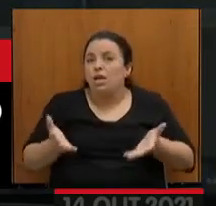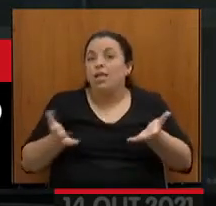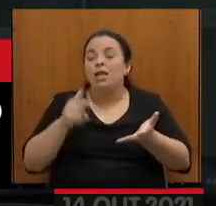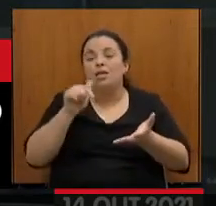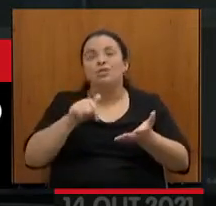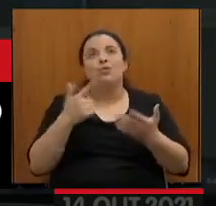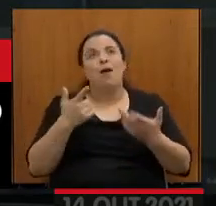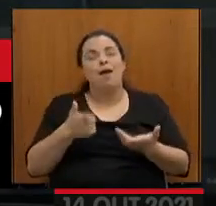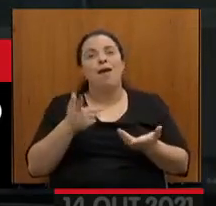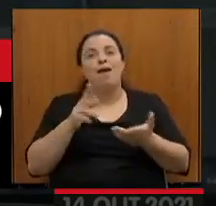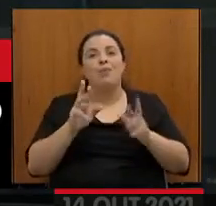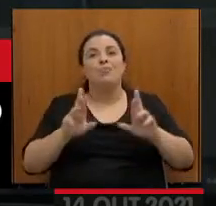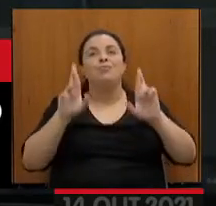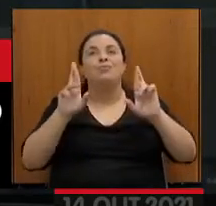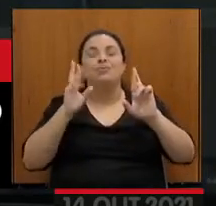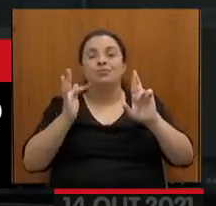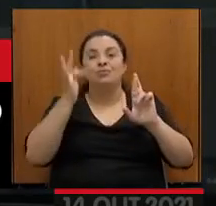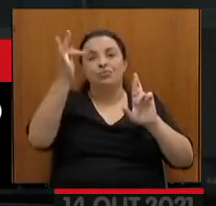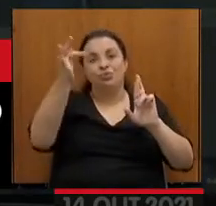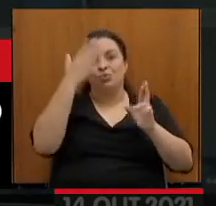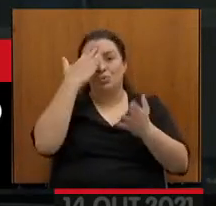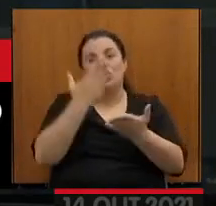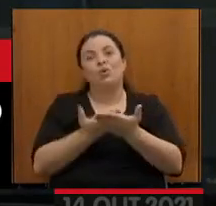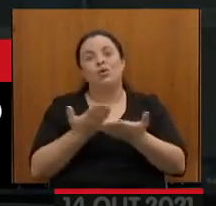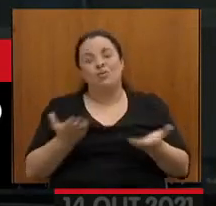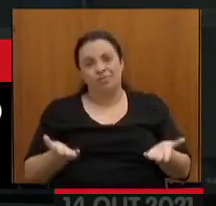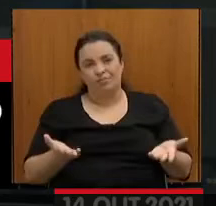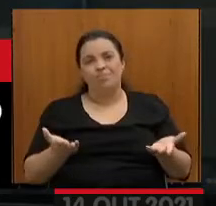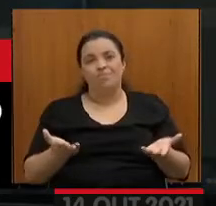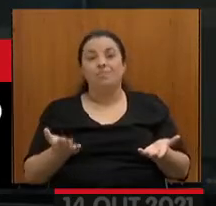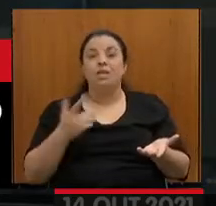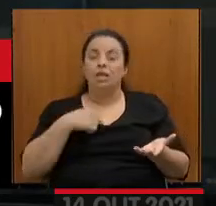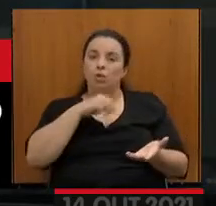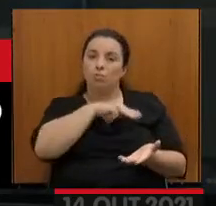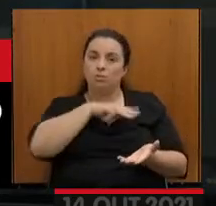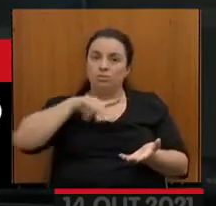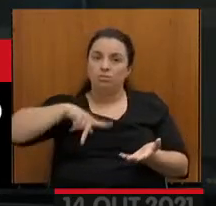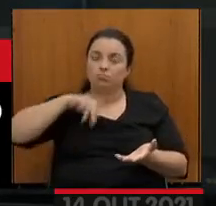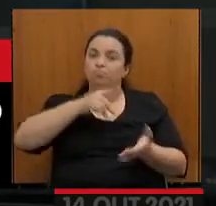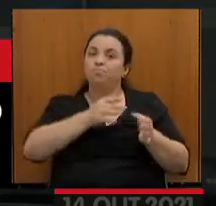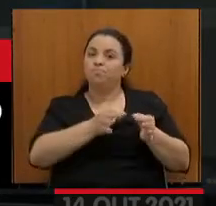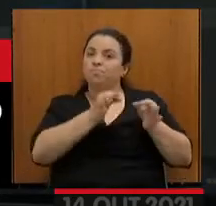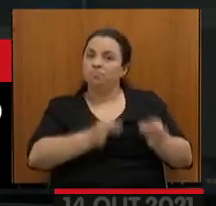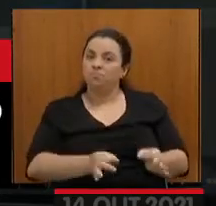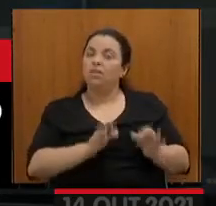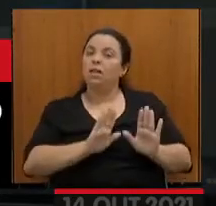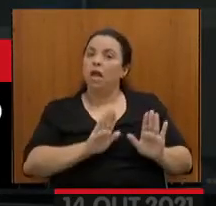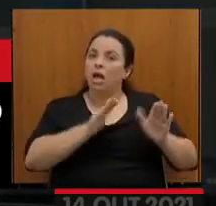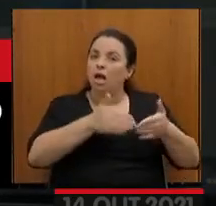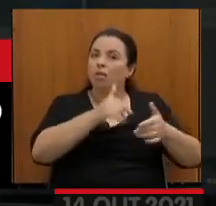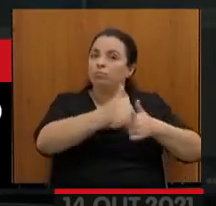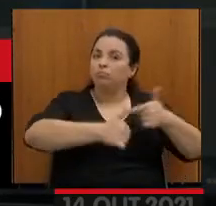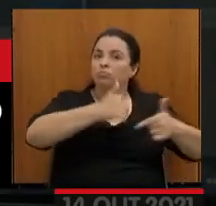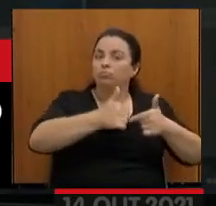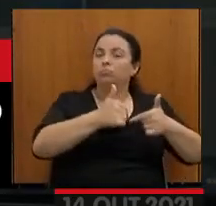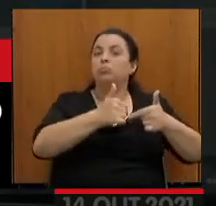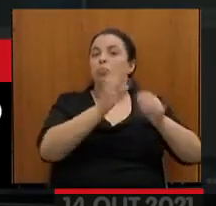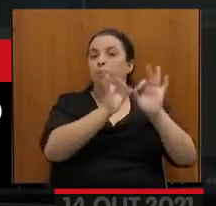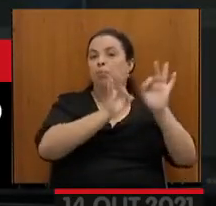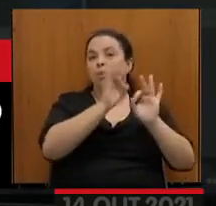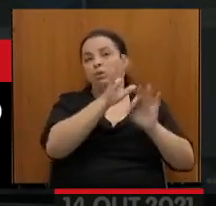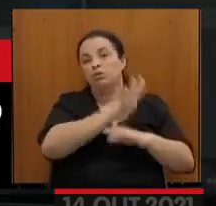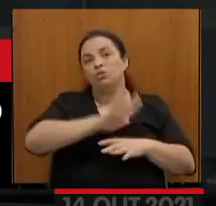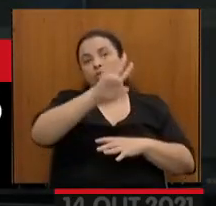Público acertadamente está atuando através do Plano Geral de Atuação como